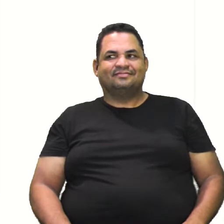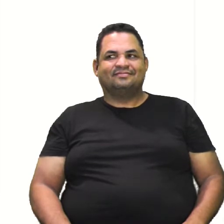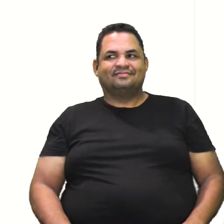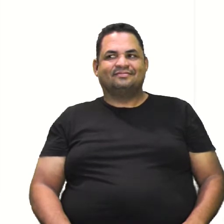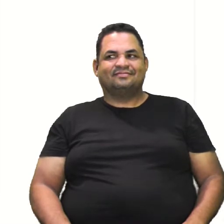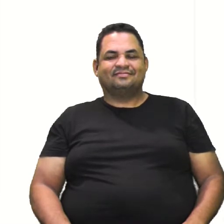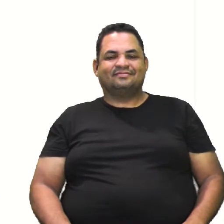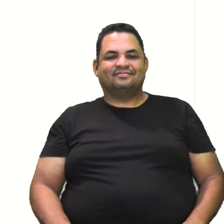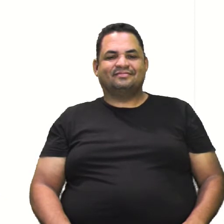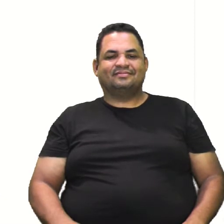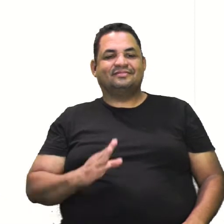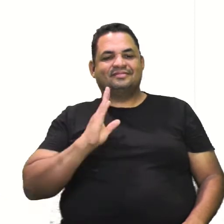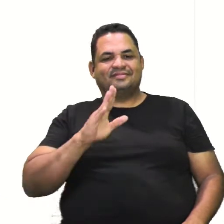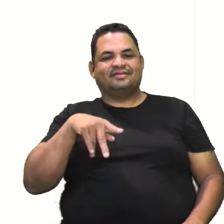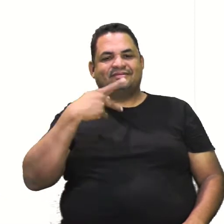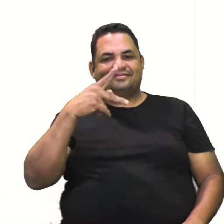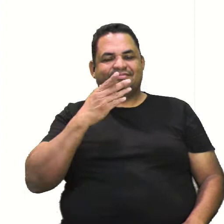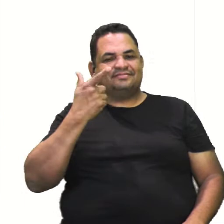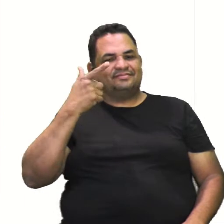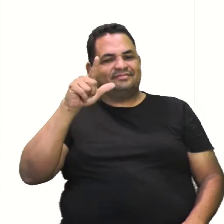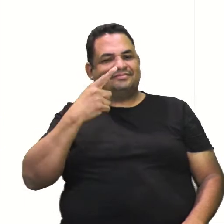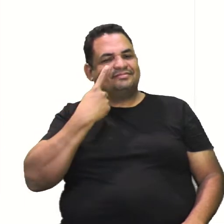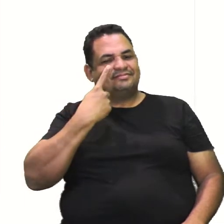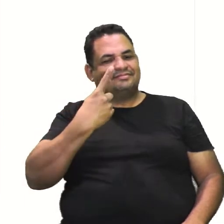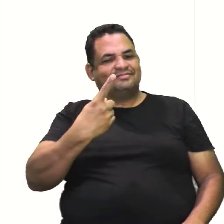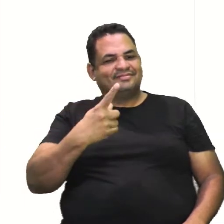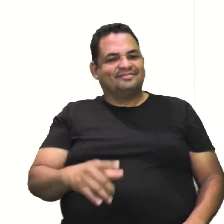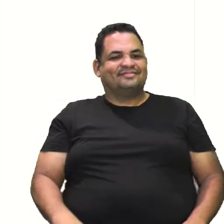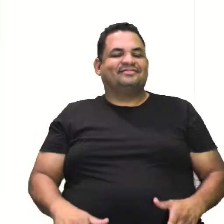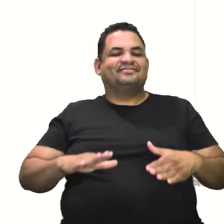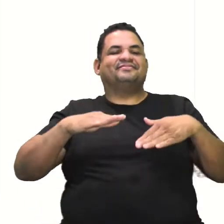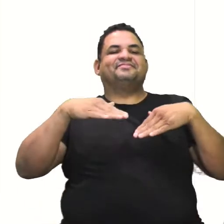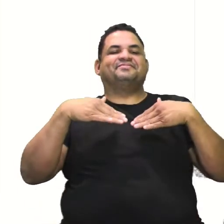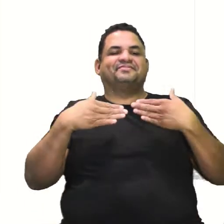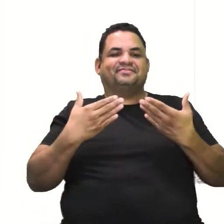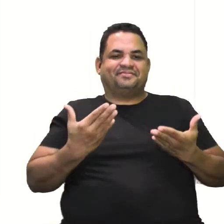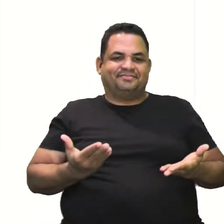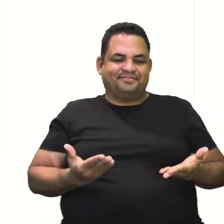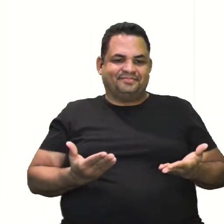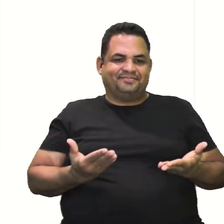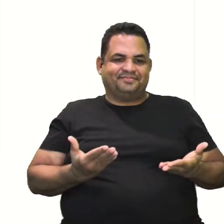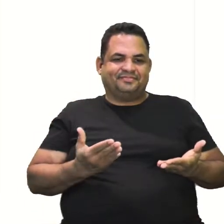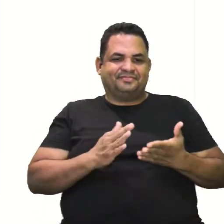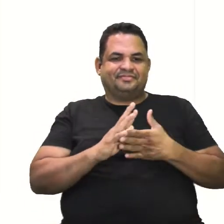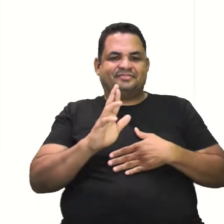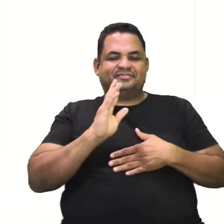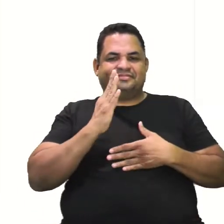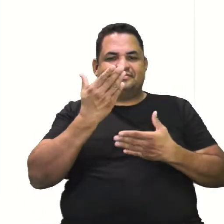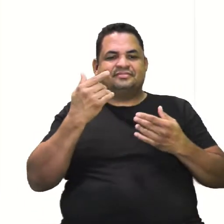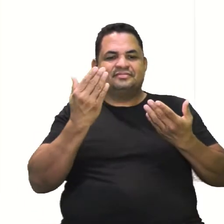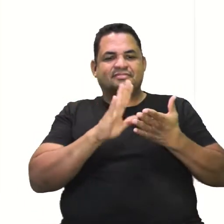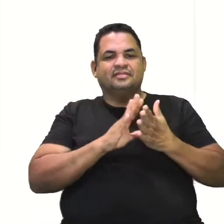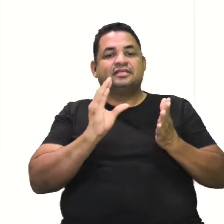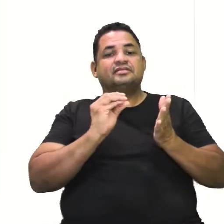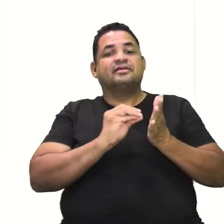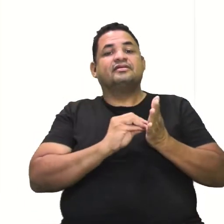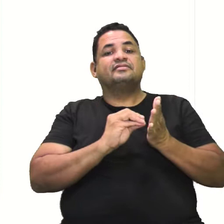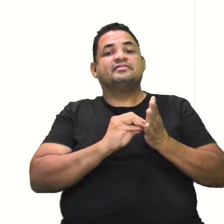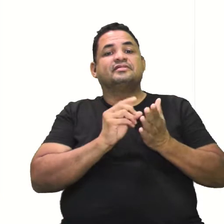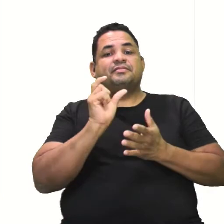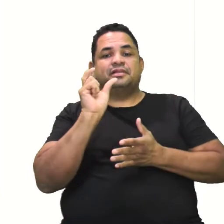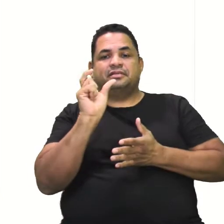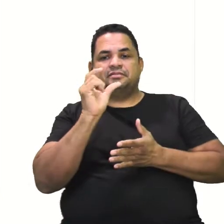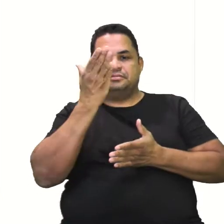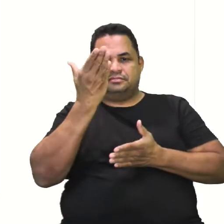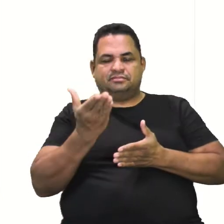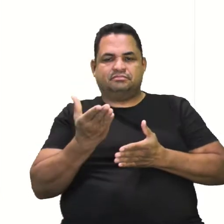Muito bem. Se já falamos, eles conseguem identificar, né? Qual é a resposta que completa